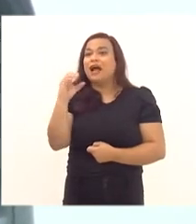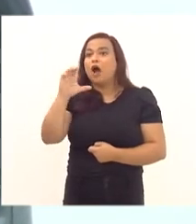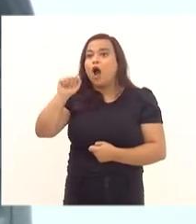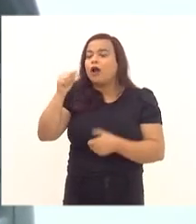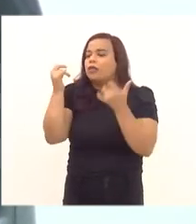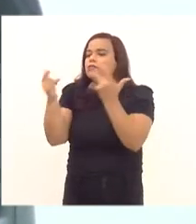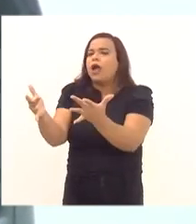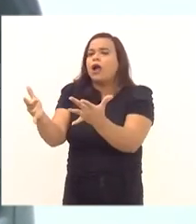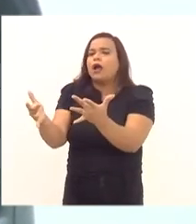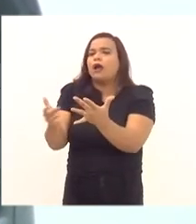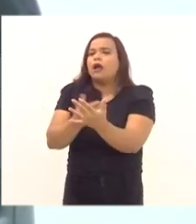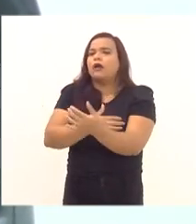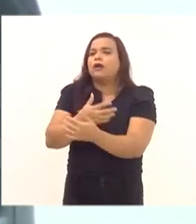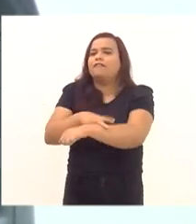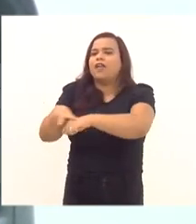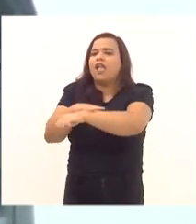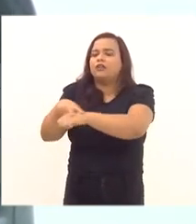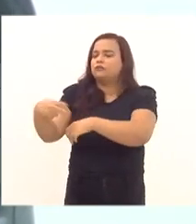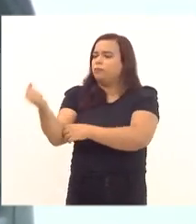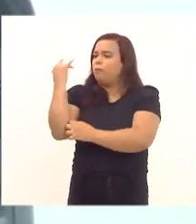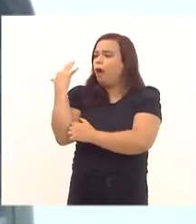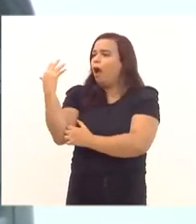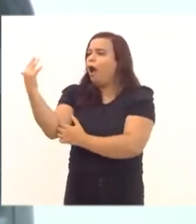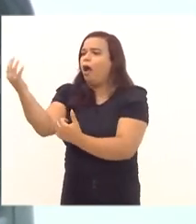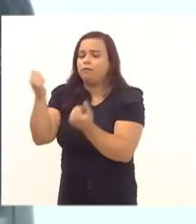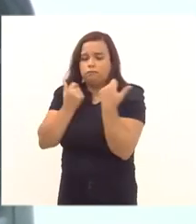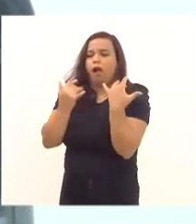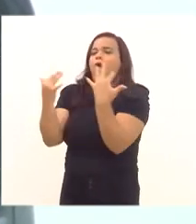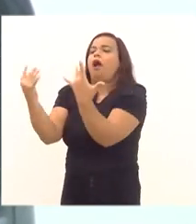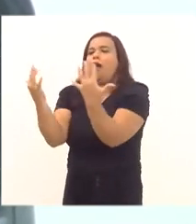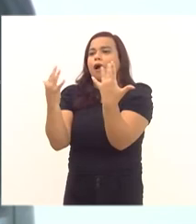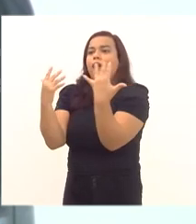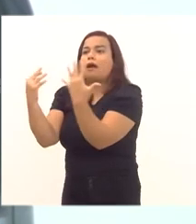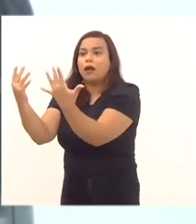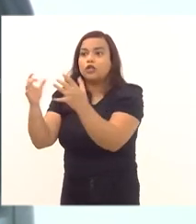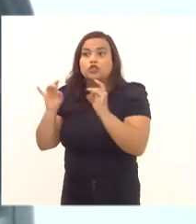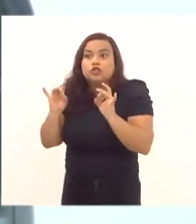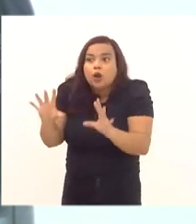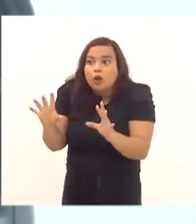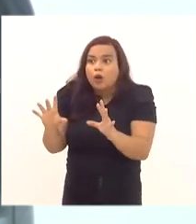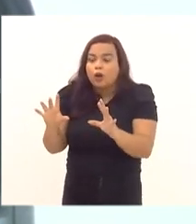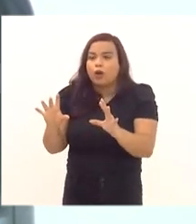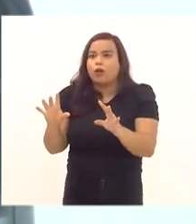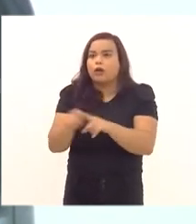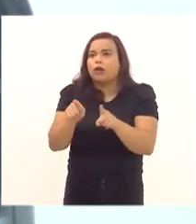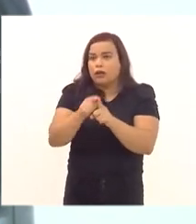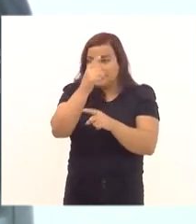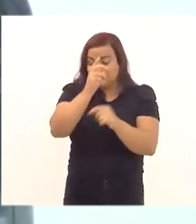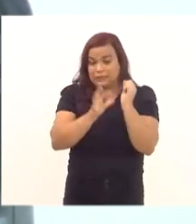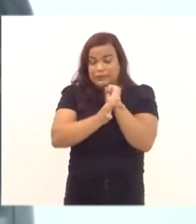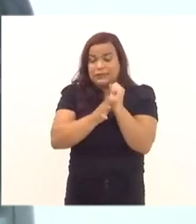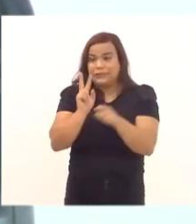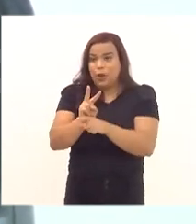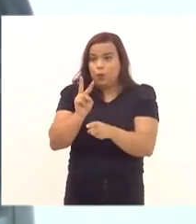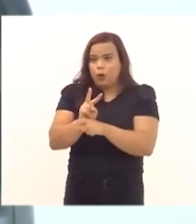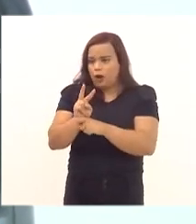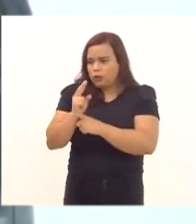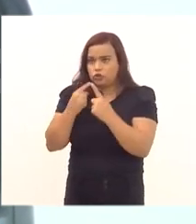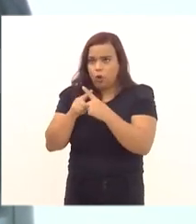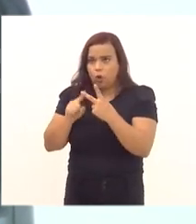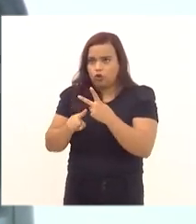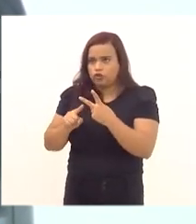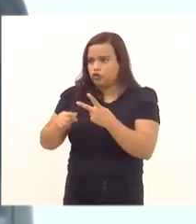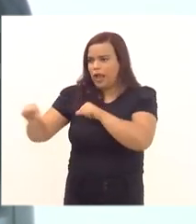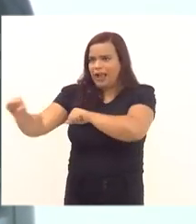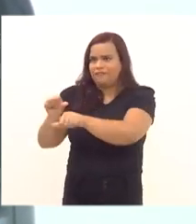e segurança né e o dois ou três seguranças que se revezam lá e o ar condicionado fica